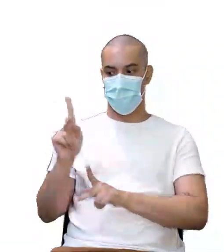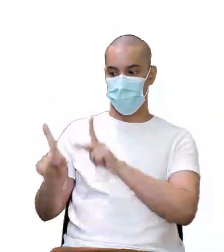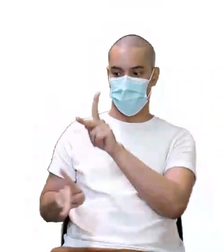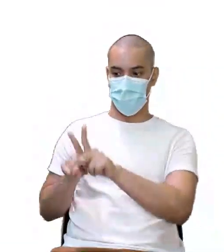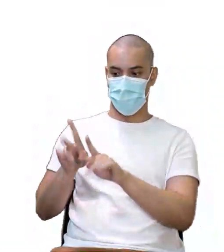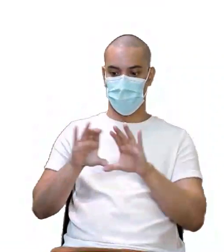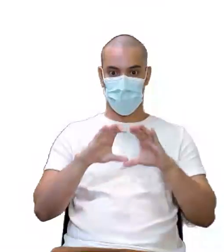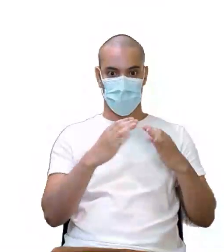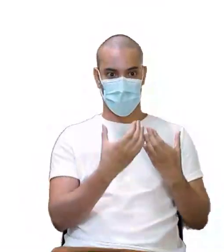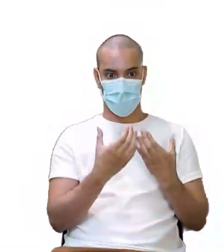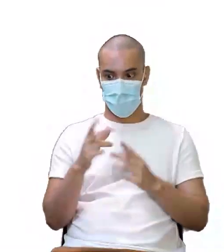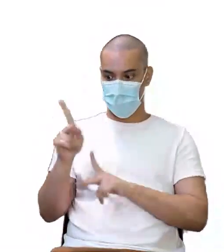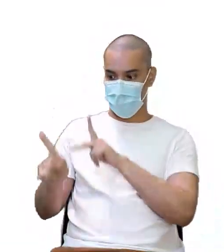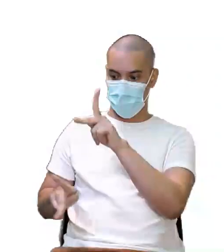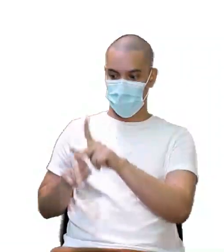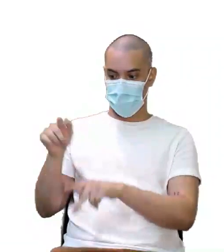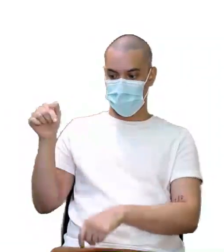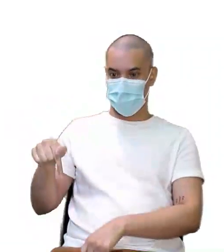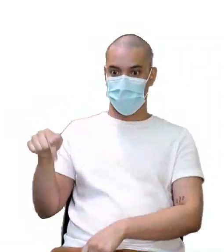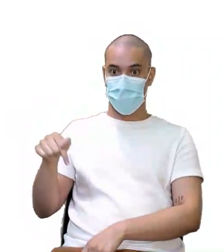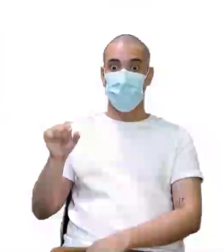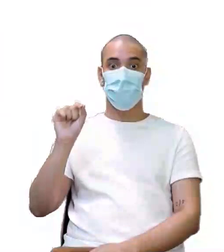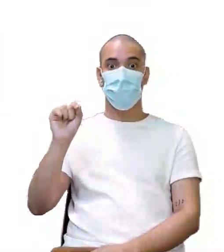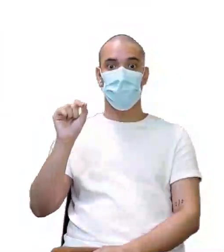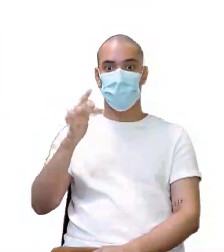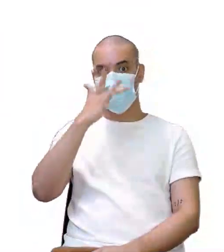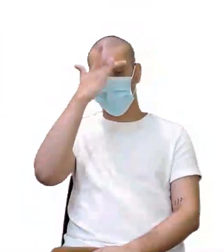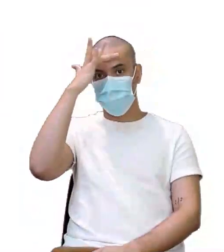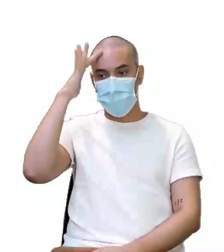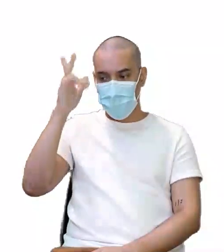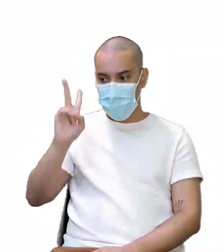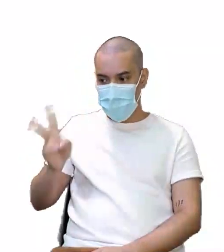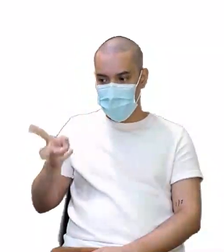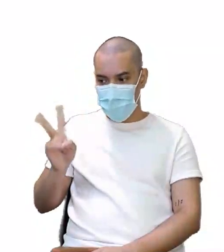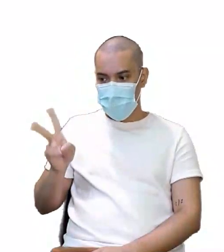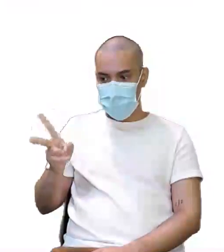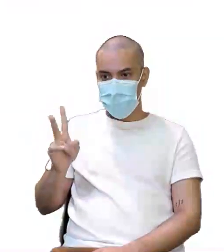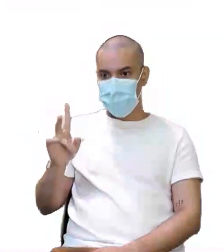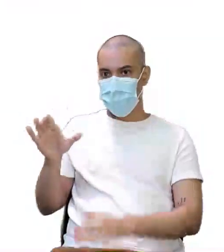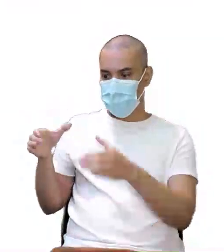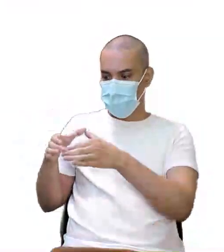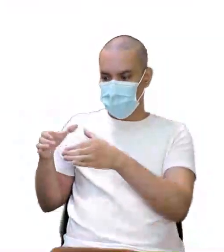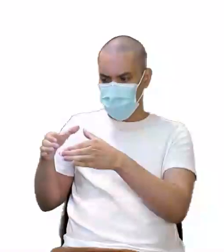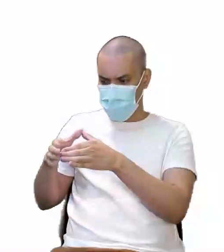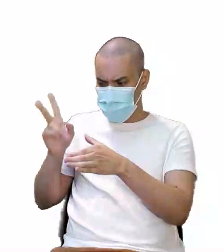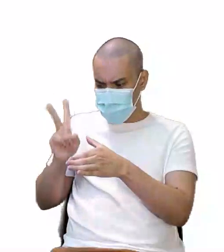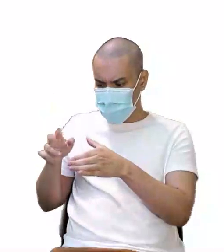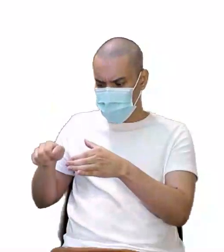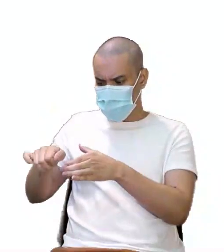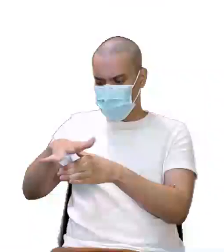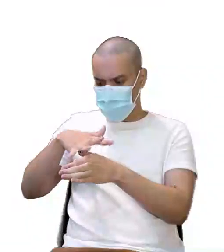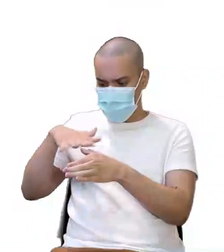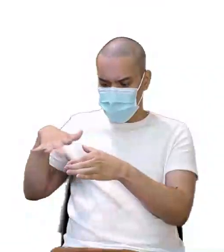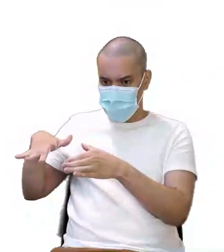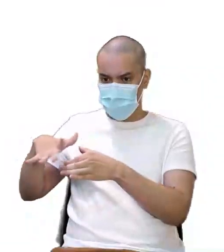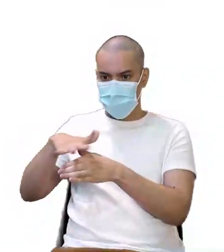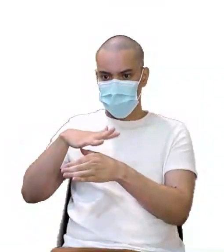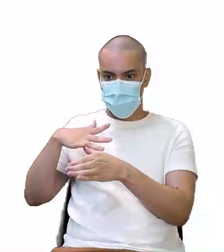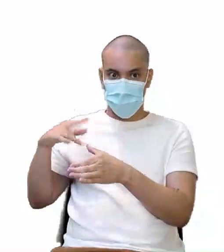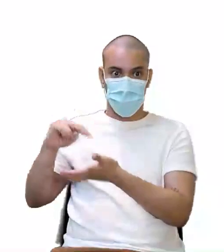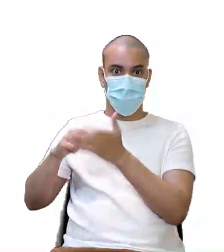população e comunidade? População são indivíduos da mesma espécie, portanto, está mais relacionada